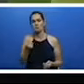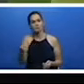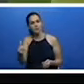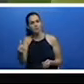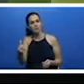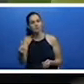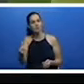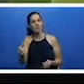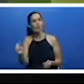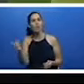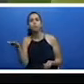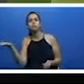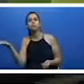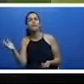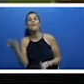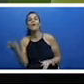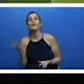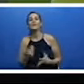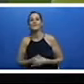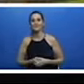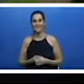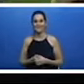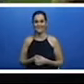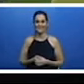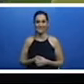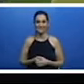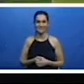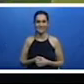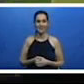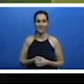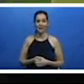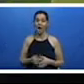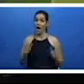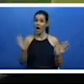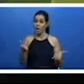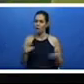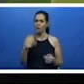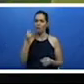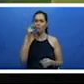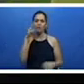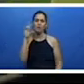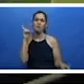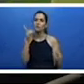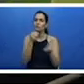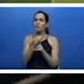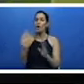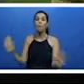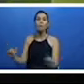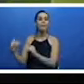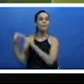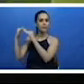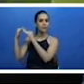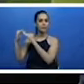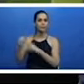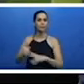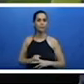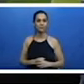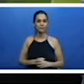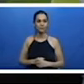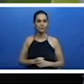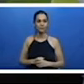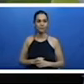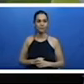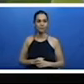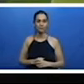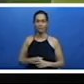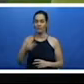Bom, já facilitei um pouquinho para vocês. Vamos tentar identificar um padrão nisso daqui. Isso aqui, ó,